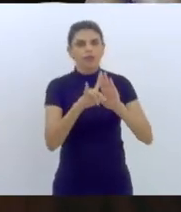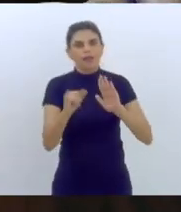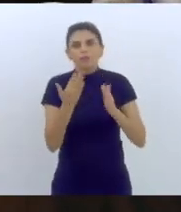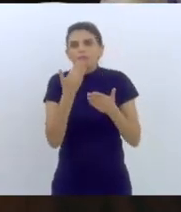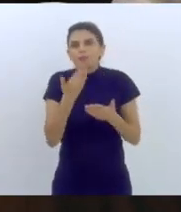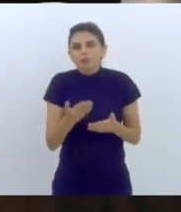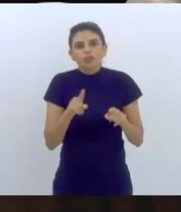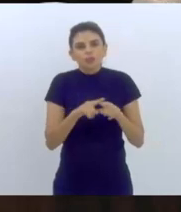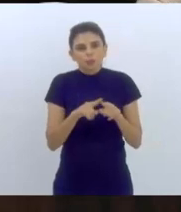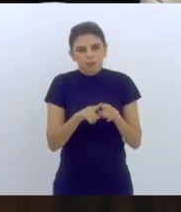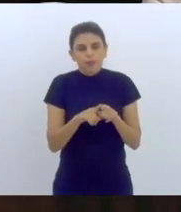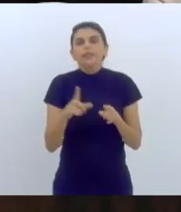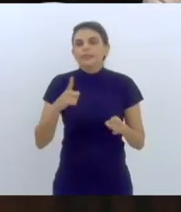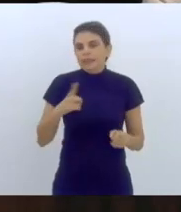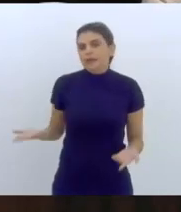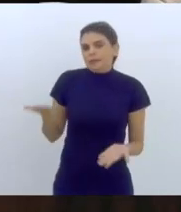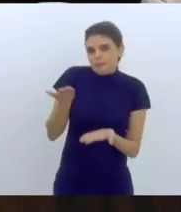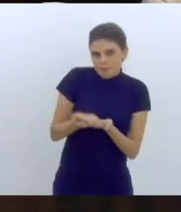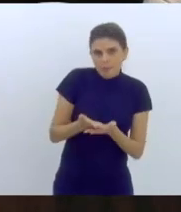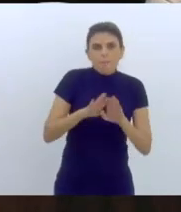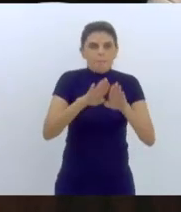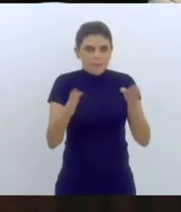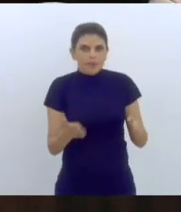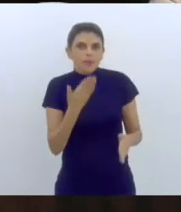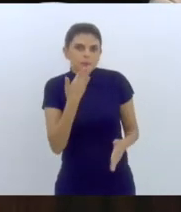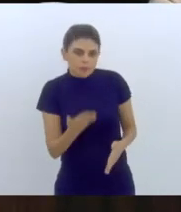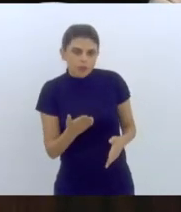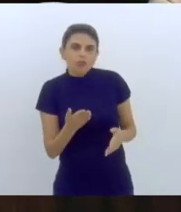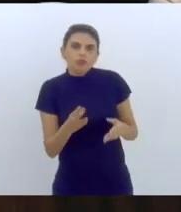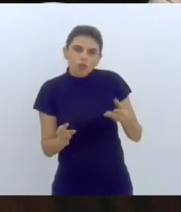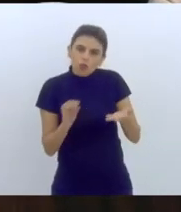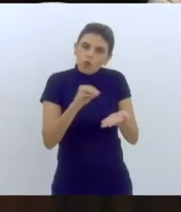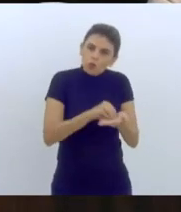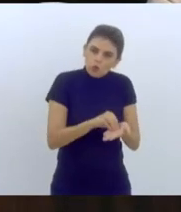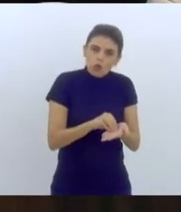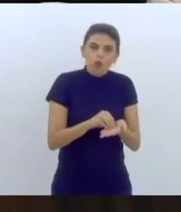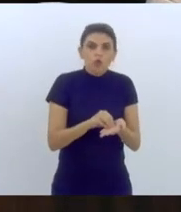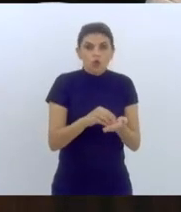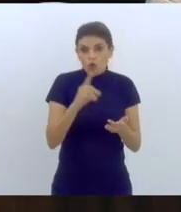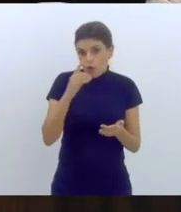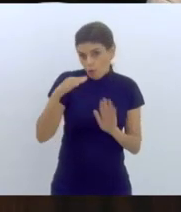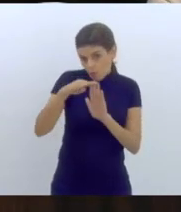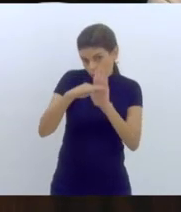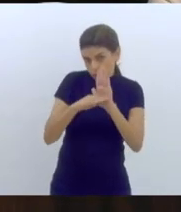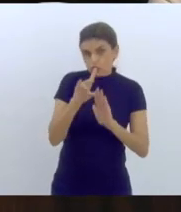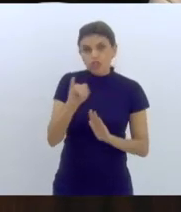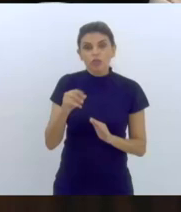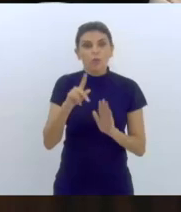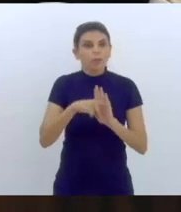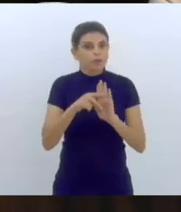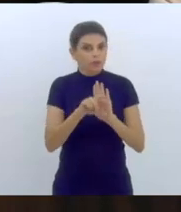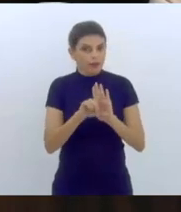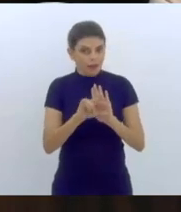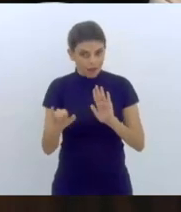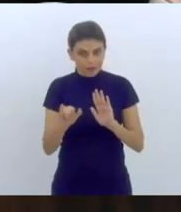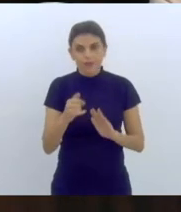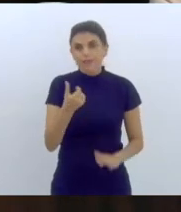que requer a perdão. Há sobre a mesa o requerimento que requer a inclusão na ordem do dia do projeto de lei